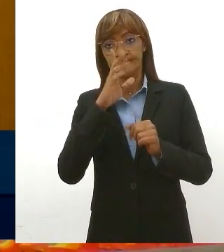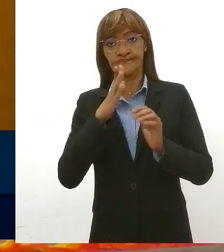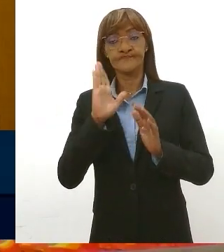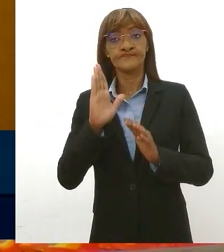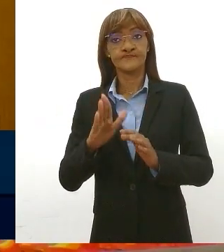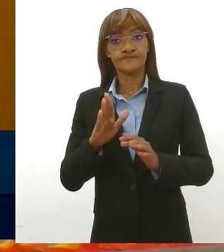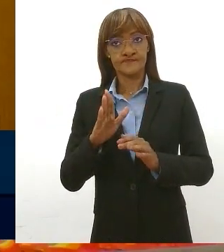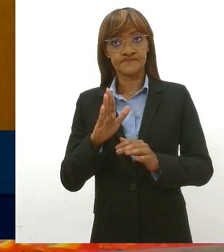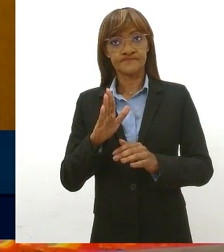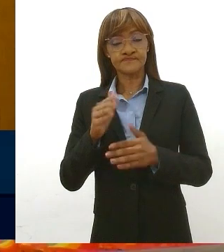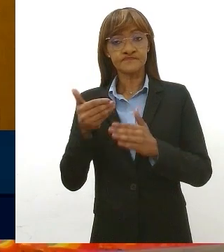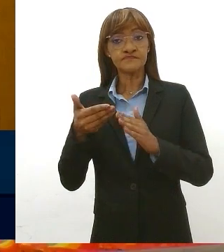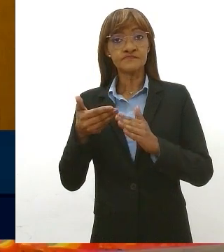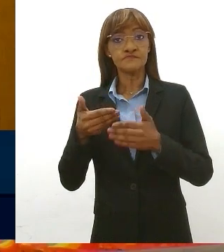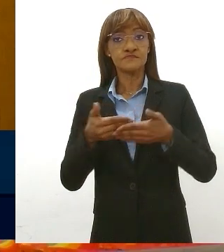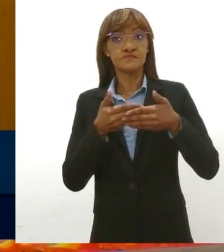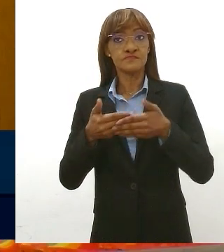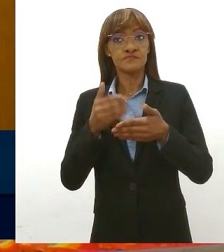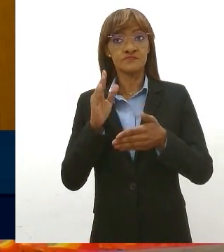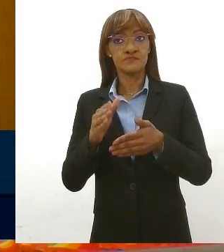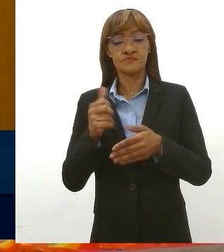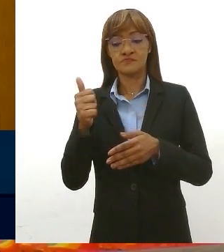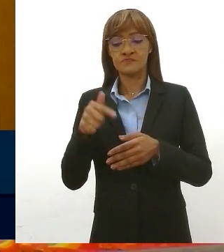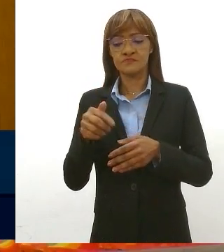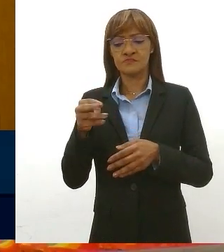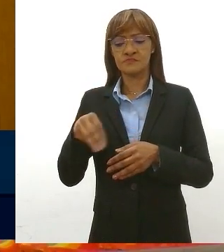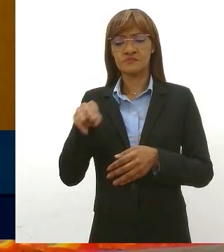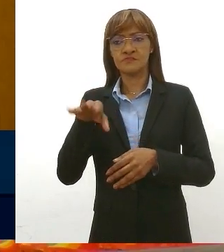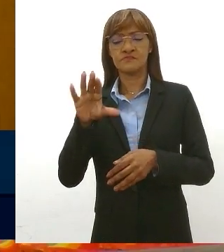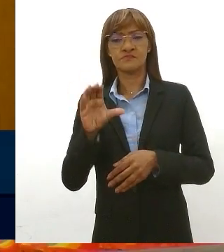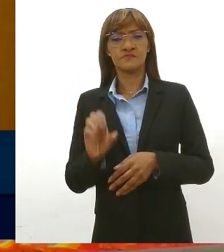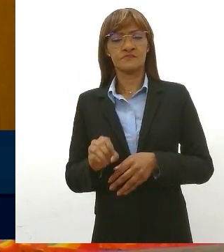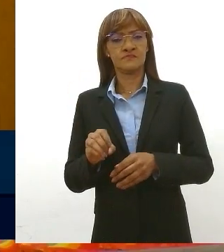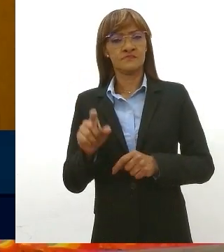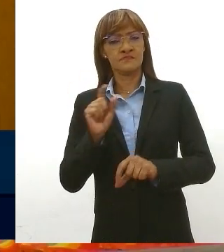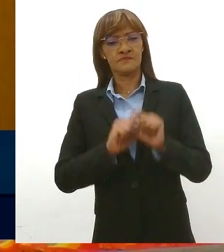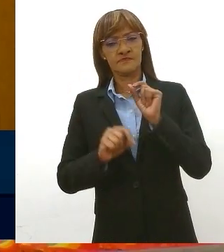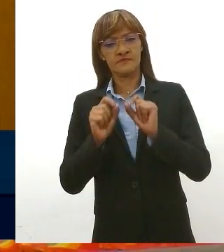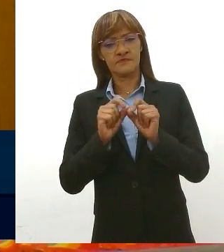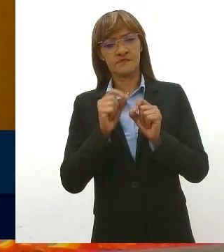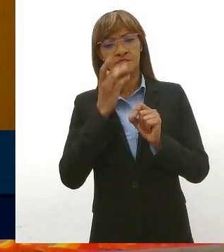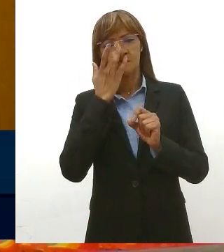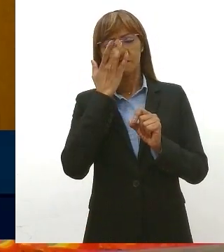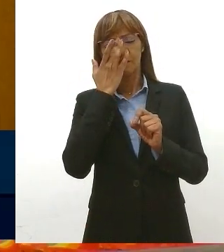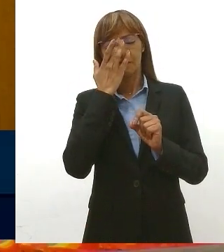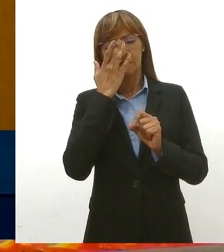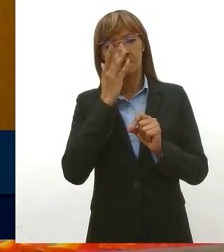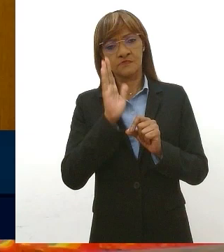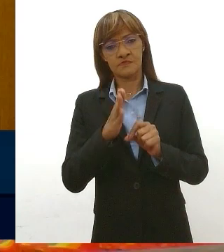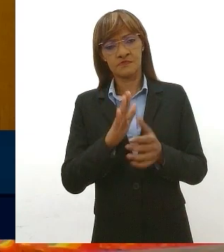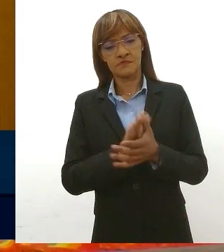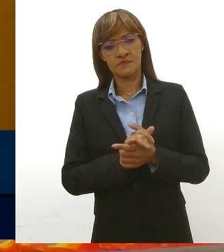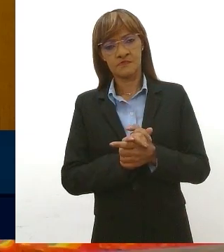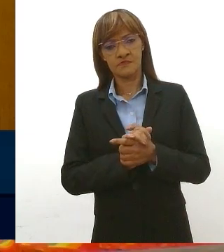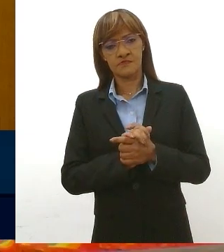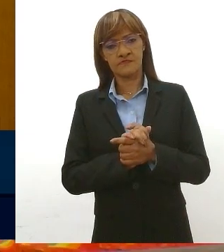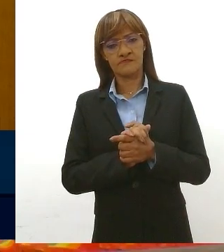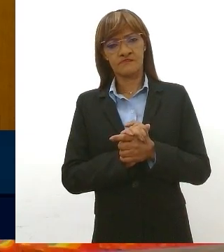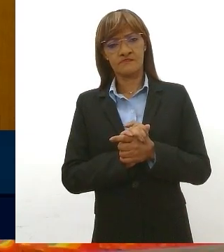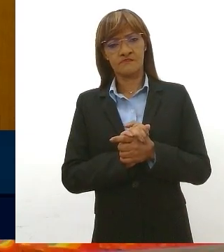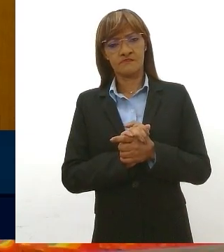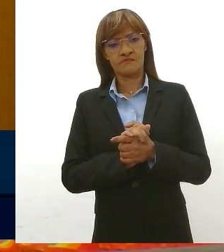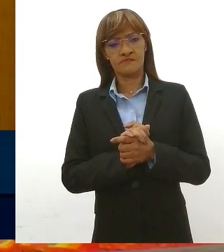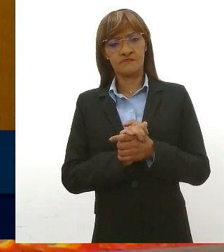da precarização, né, da entrega, né, da saúde ao setor